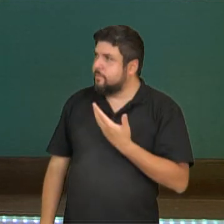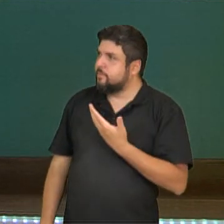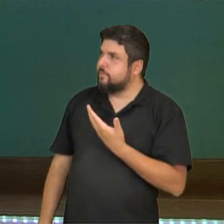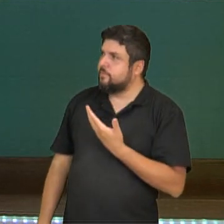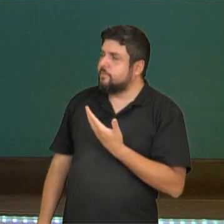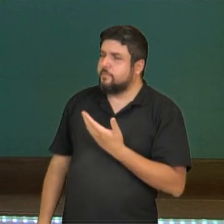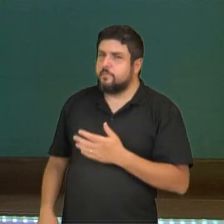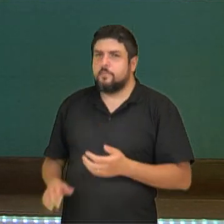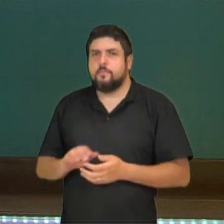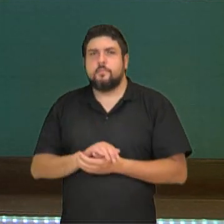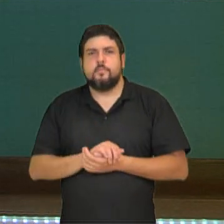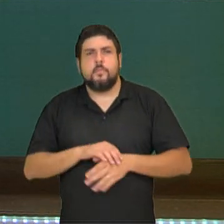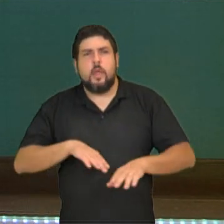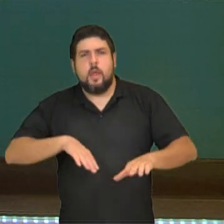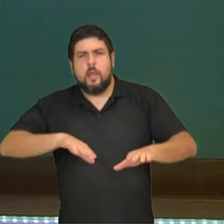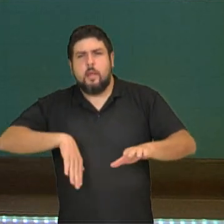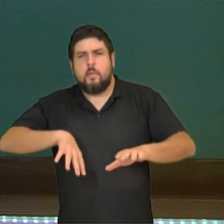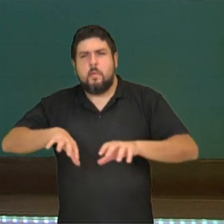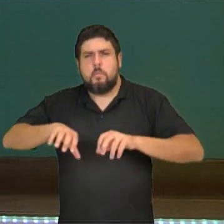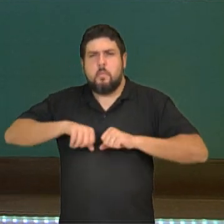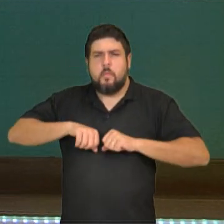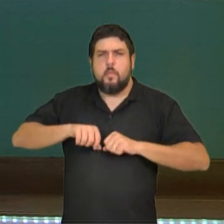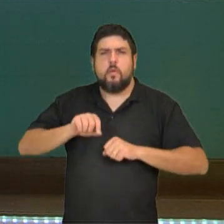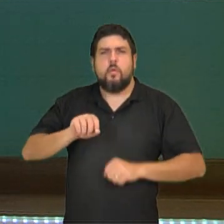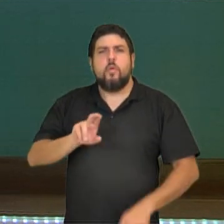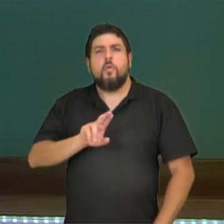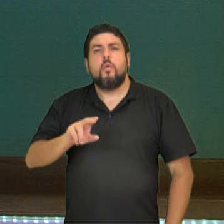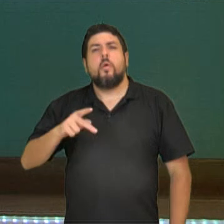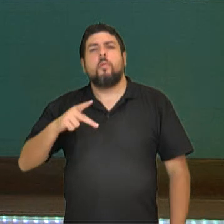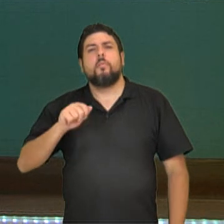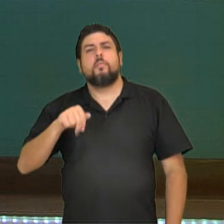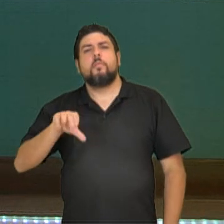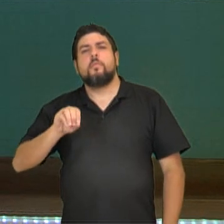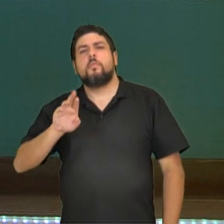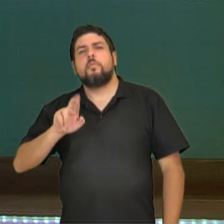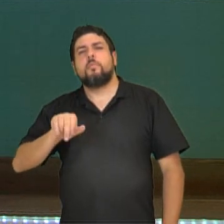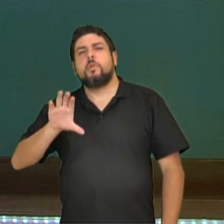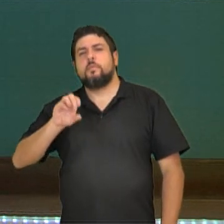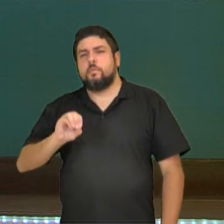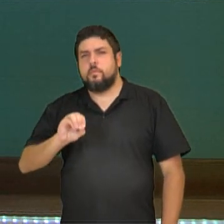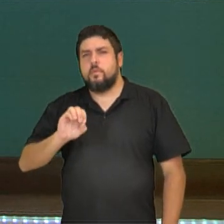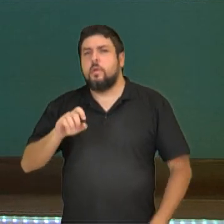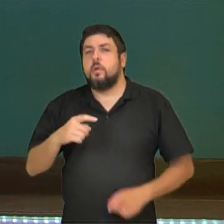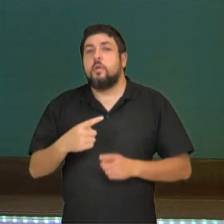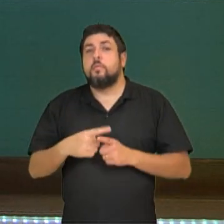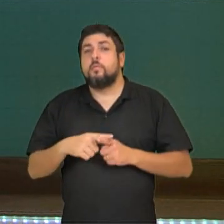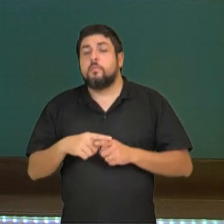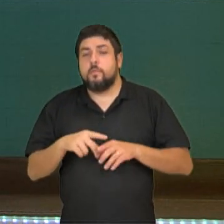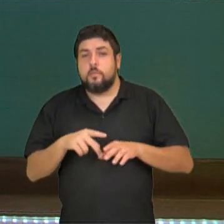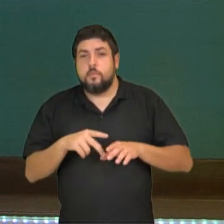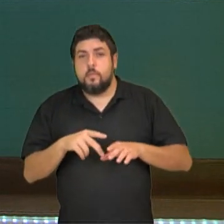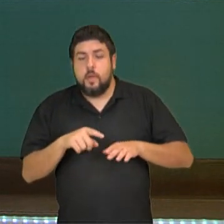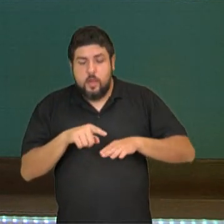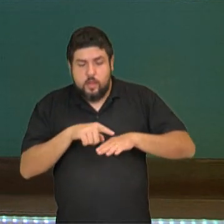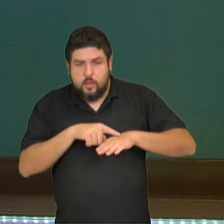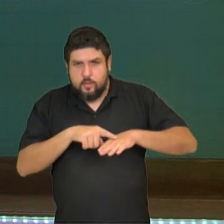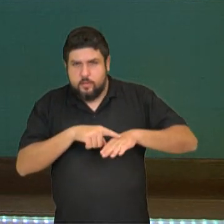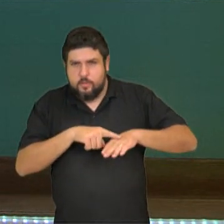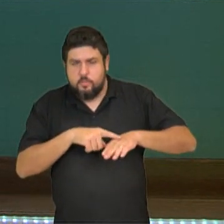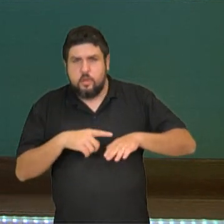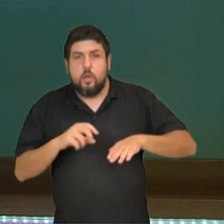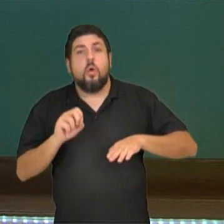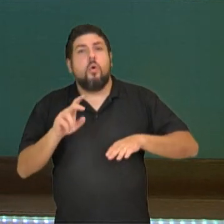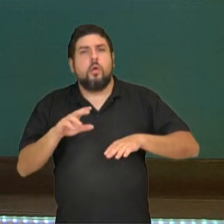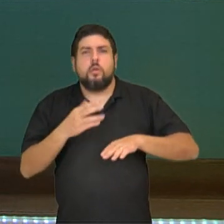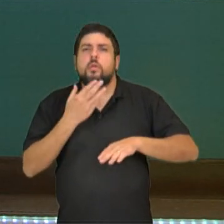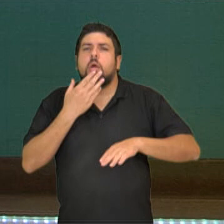de praia, que também pode ser chamada de pano branco, porque na pele das pessoas fica, né, a gente tem a nossa coloração